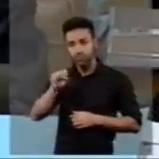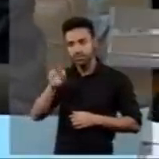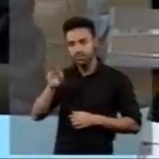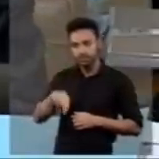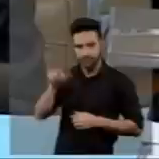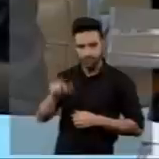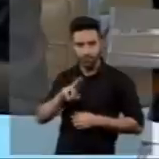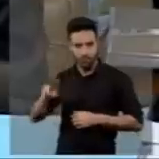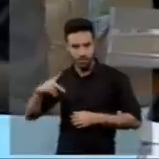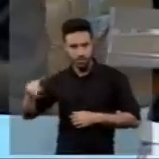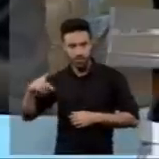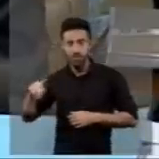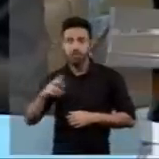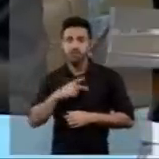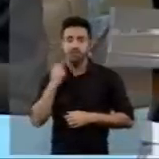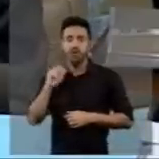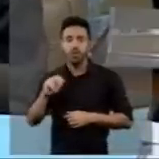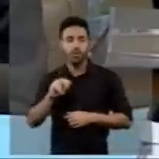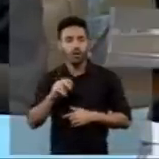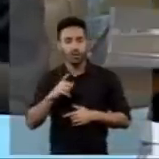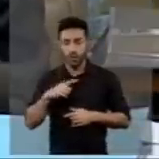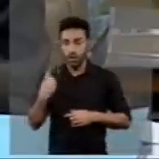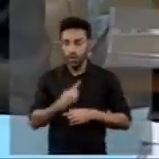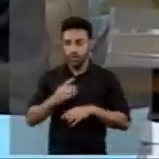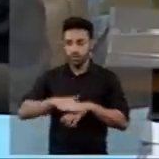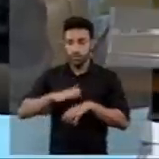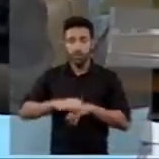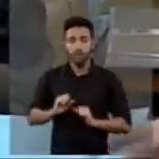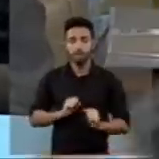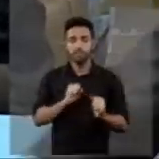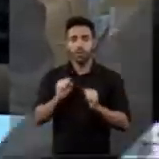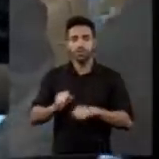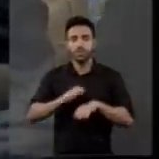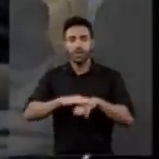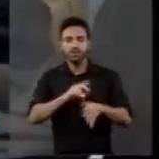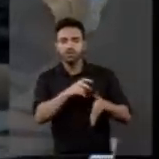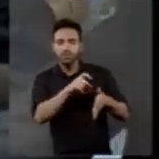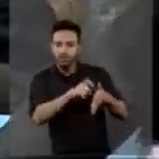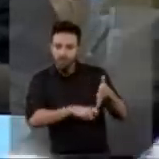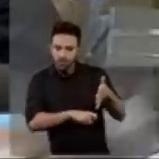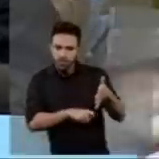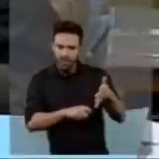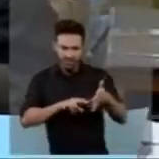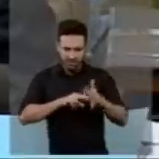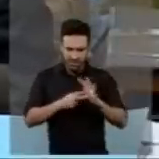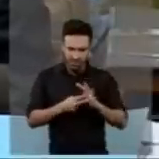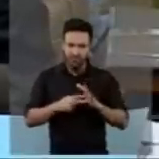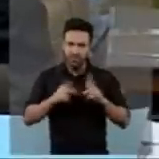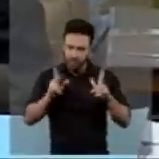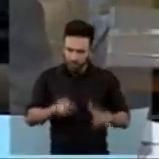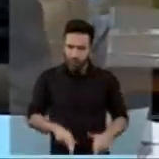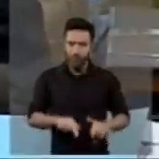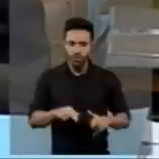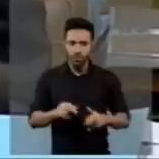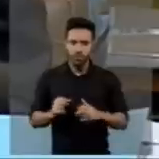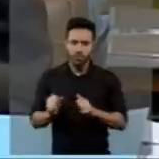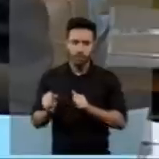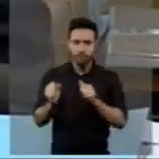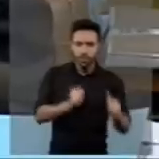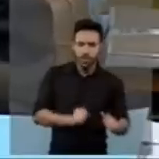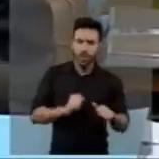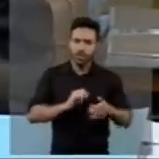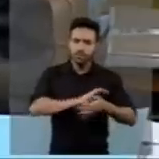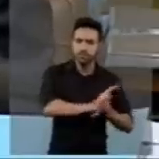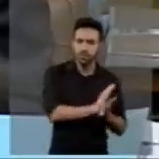poder de tributar não significa nem envolve o poder de destruir, pelo menos enquanto existir essa Corte Suprema, que